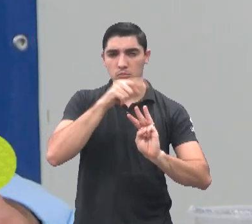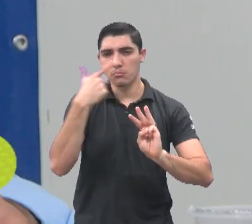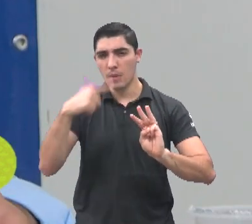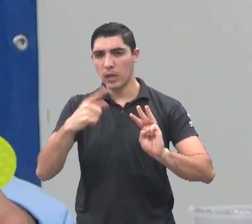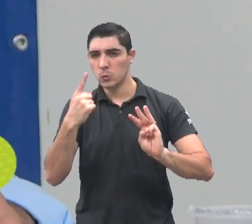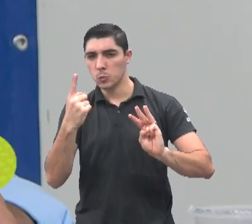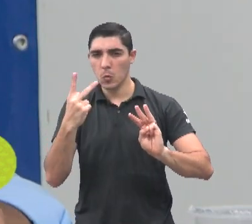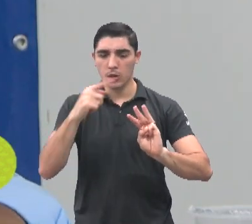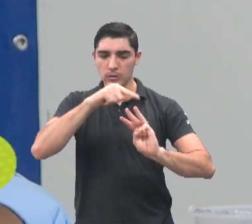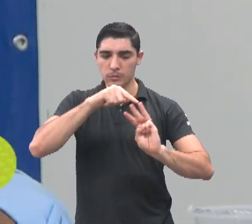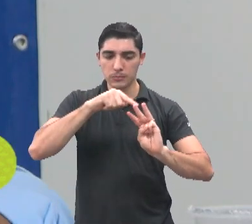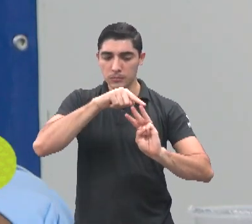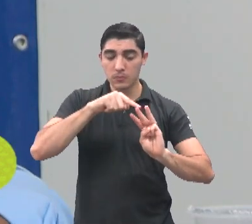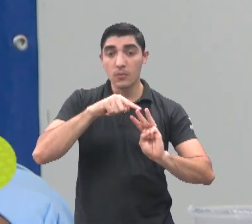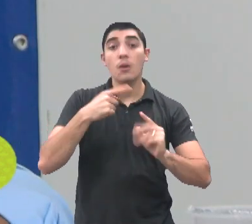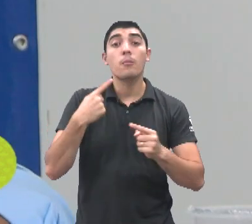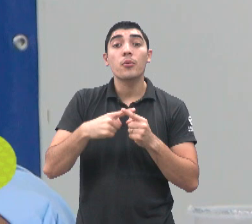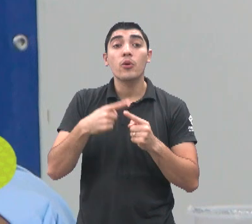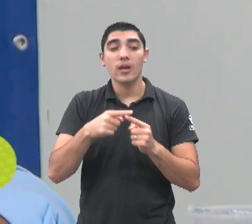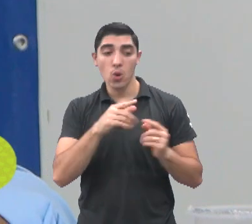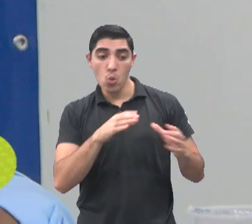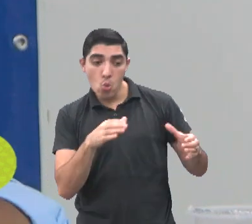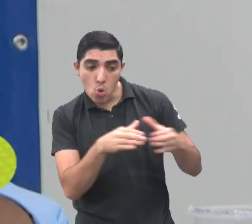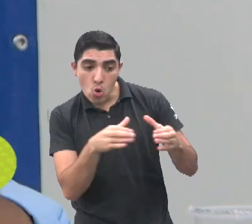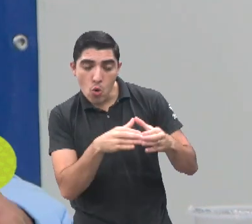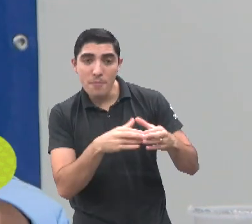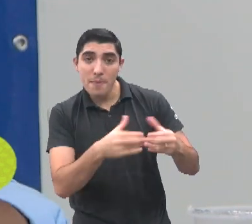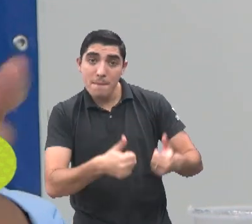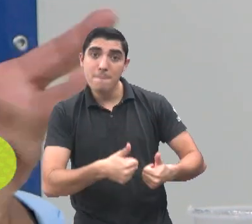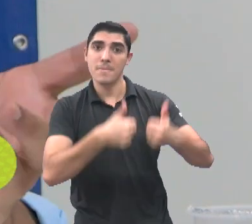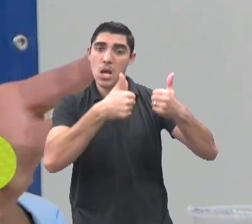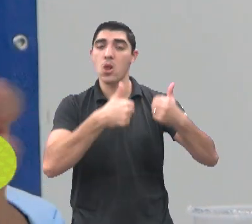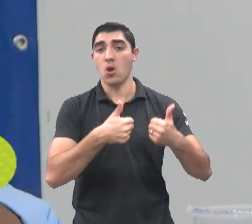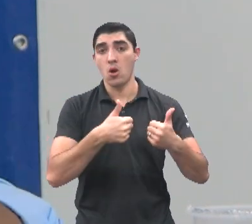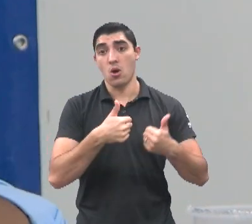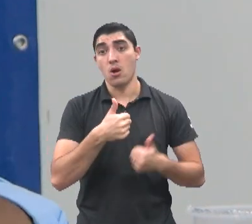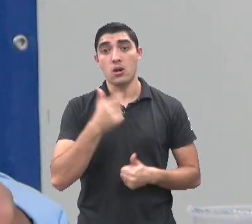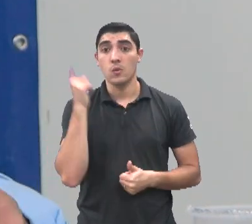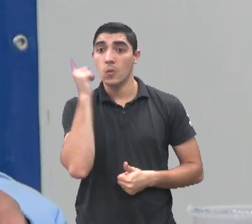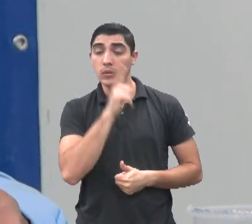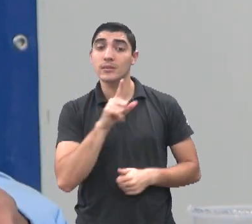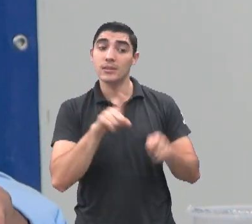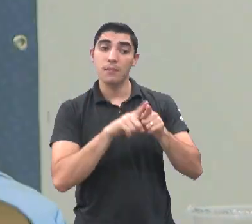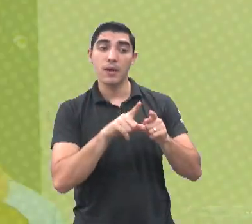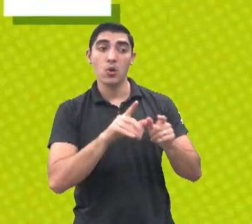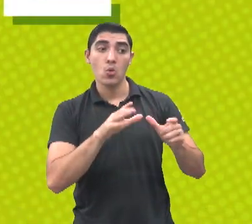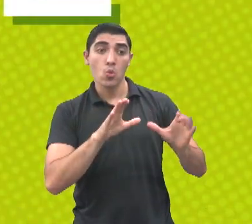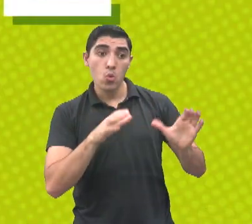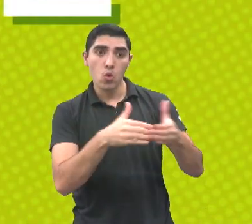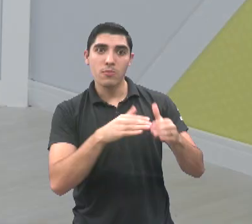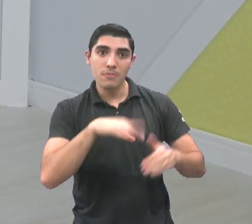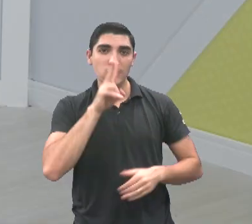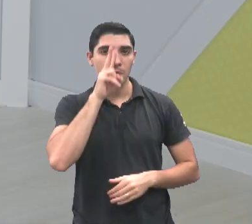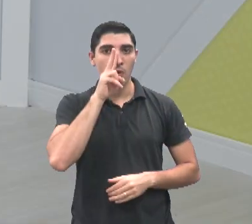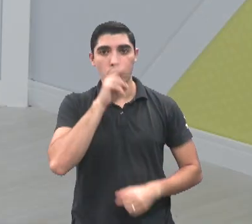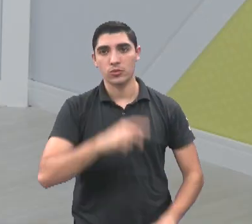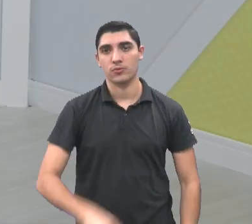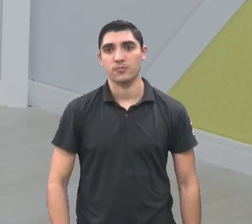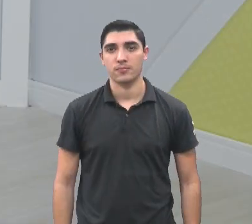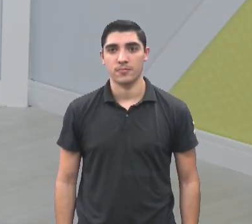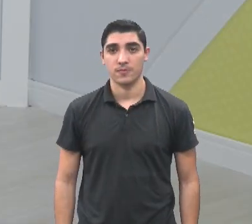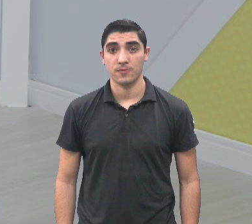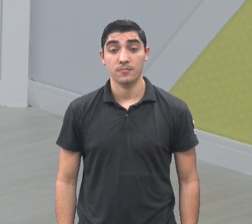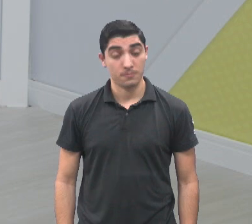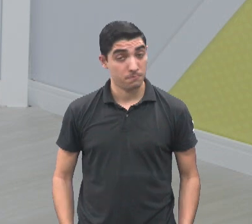melhore, não só a nível de opção também para o Roberto, mas que também que o elenco possa ser mais fortalecido. Pois